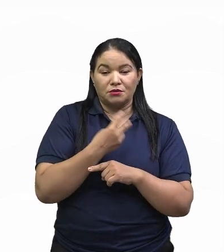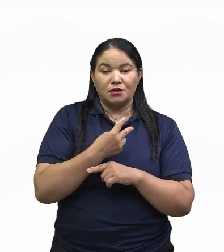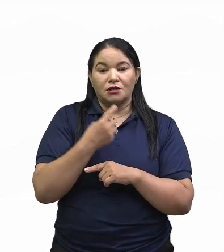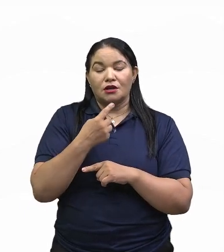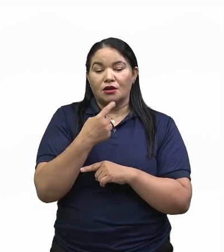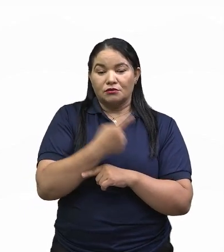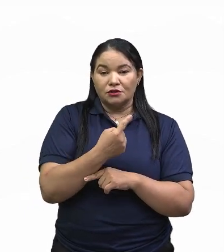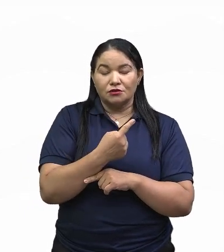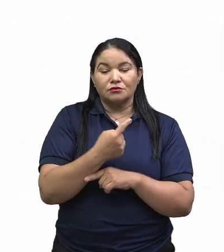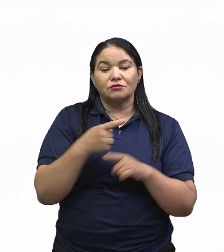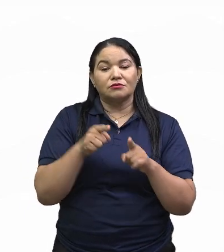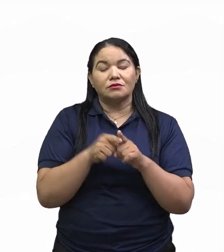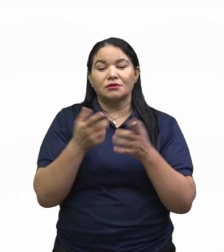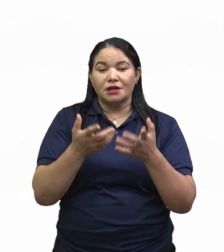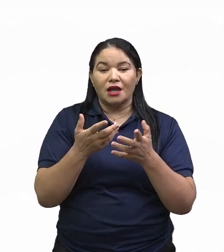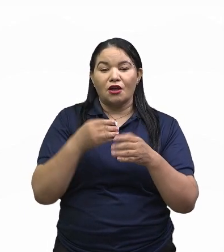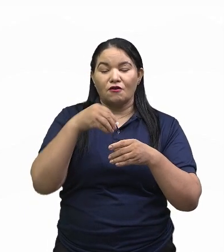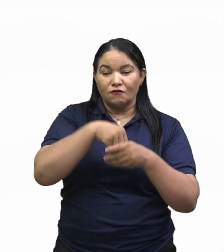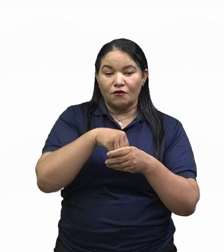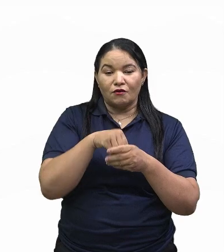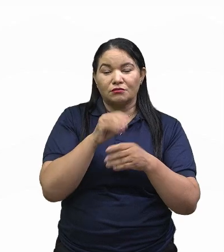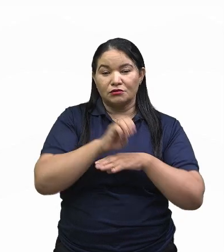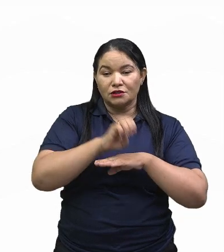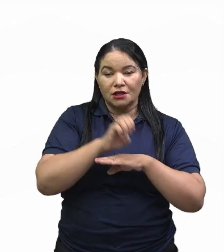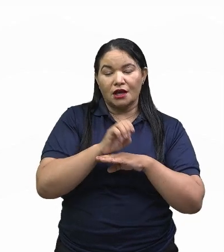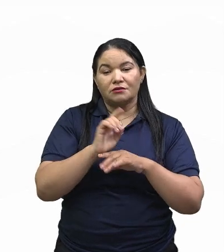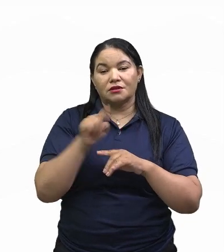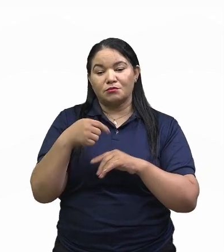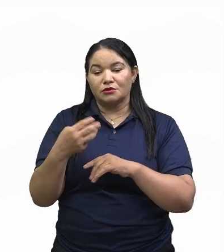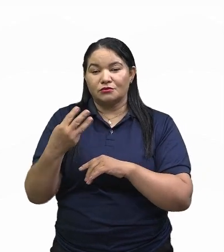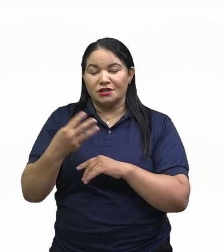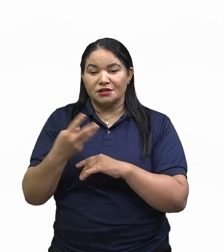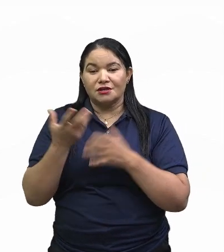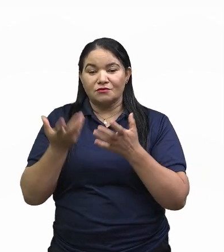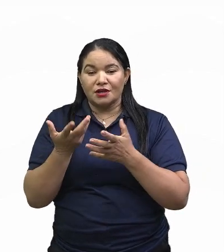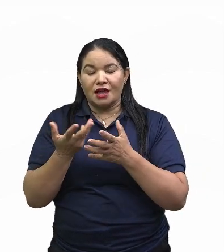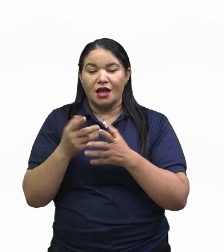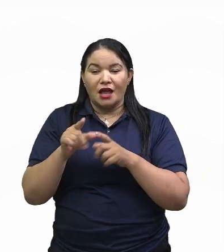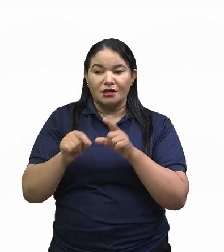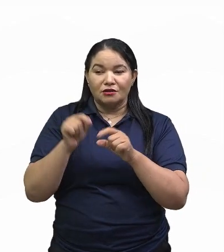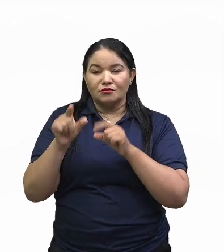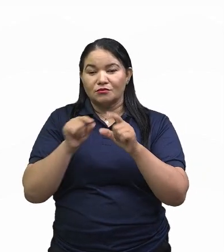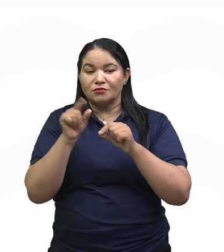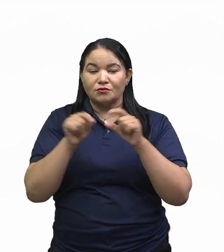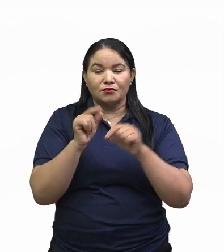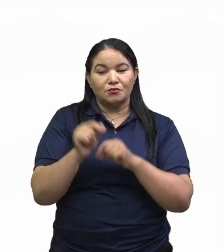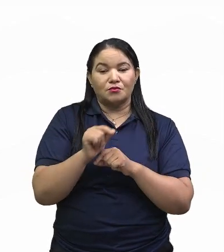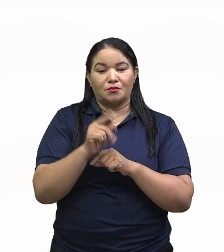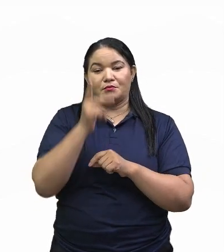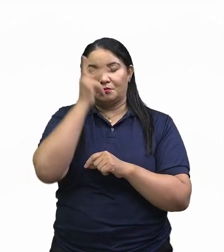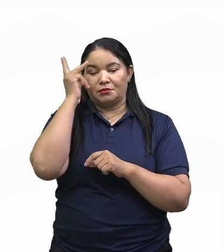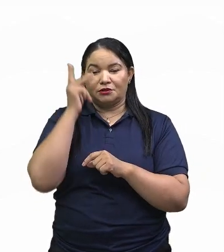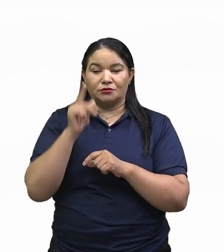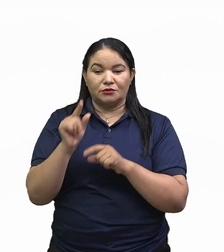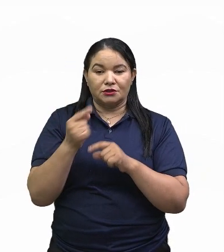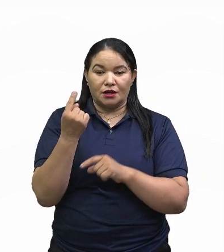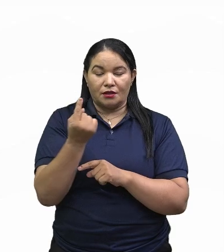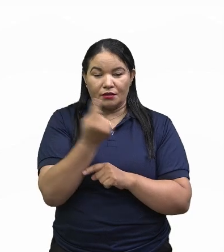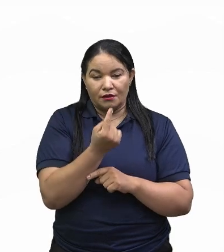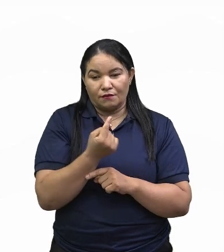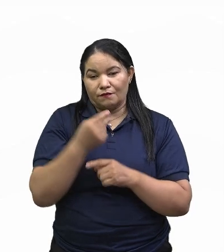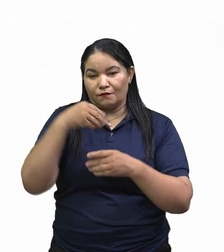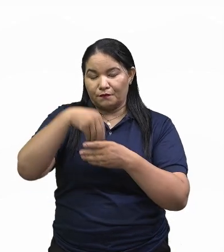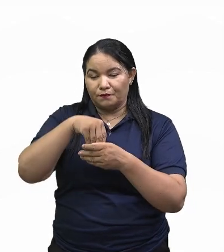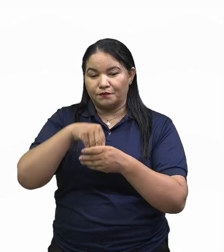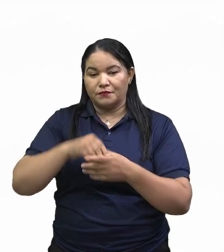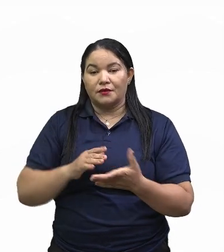por estado e o terceiro queriam voto por cabeça, já que eles eram em maior número. Então o rei, ele